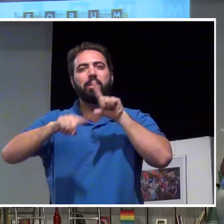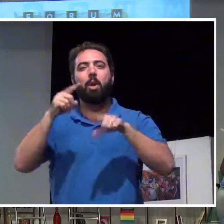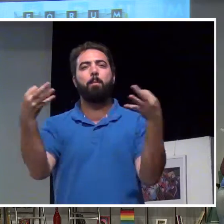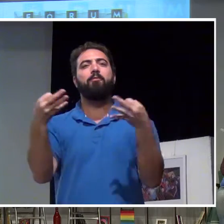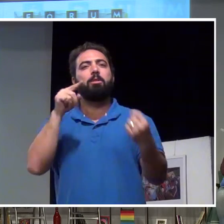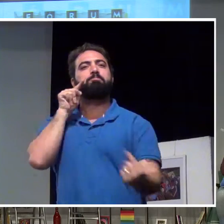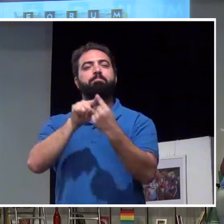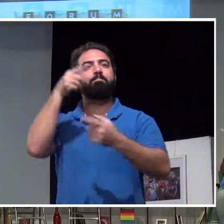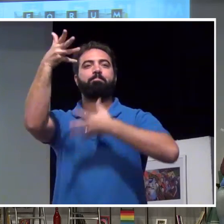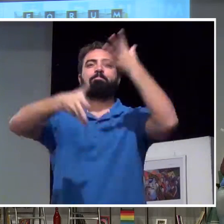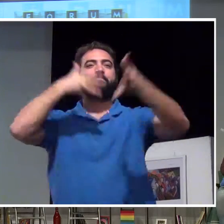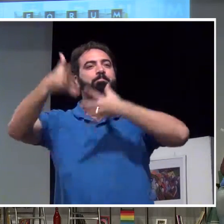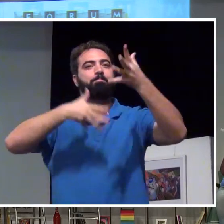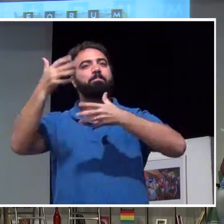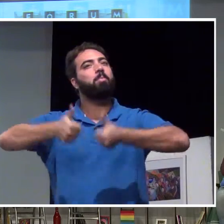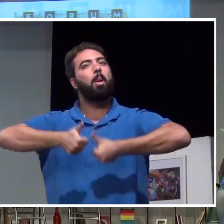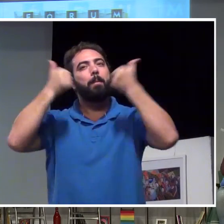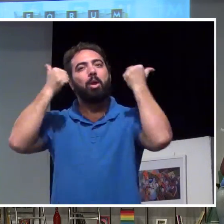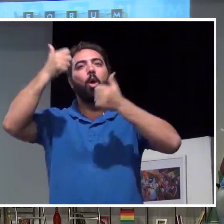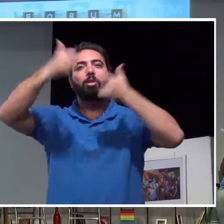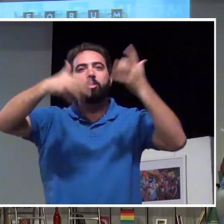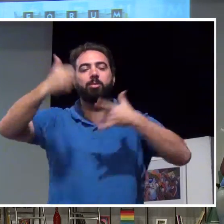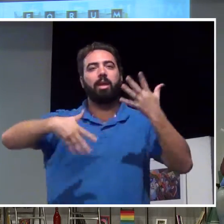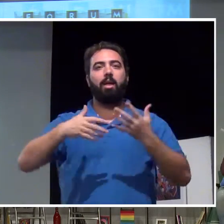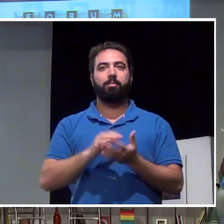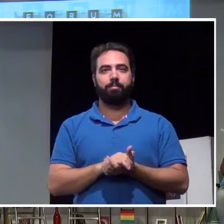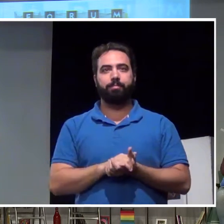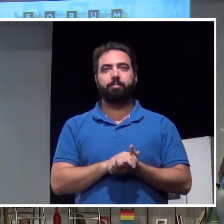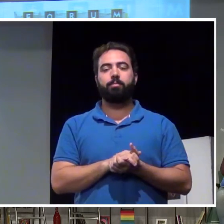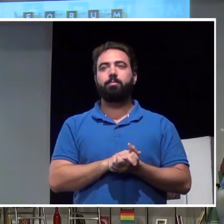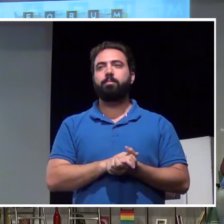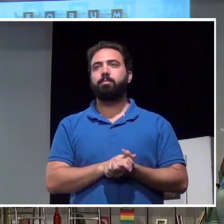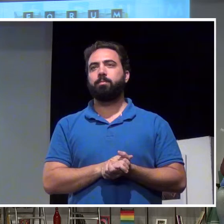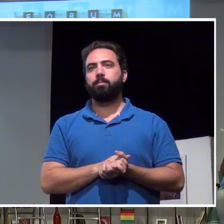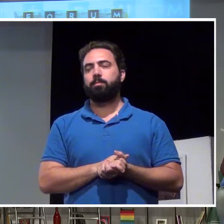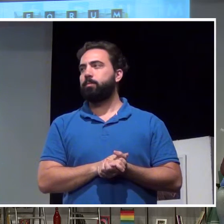a conceituação, com o trabalho acadêmico dessa aluna, era a monografia em Libras.